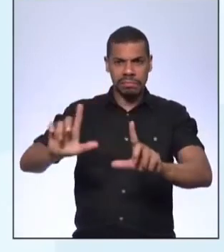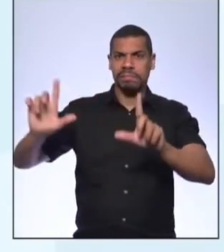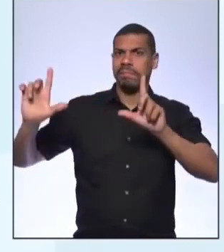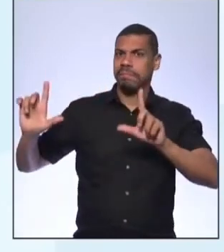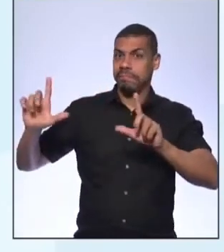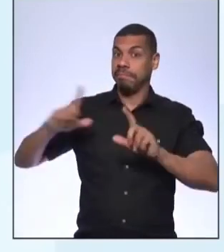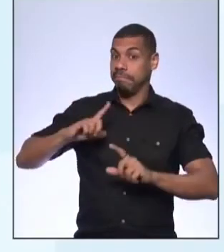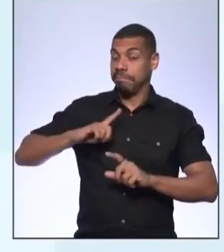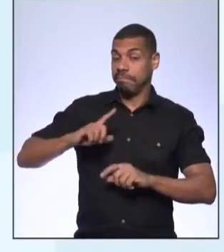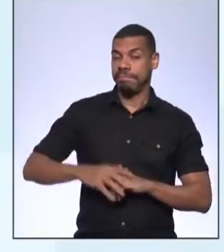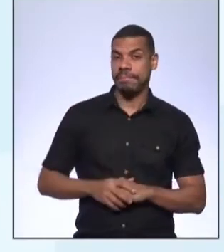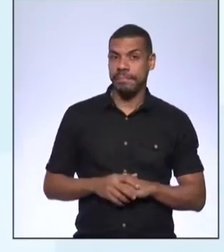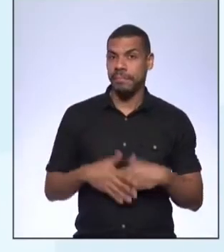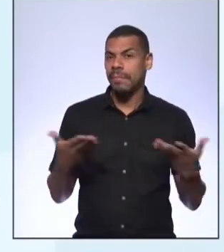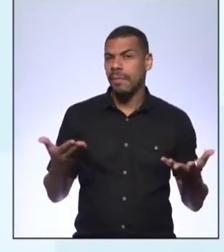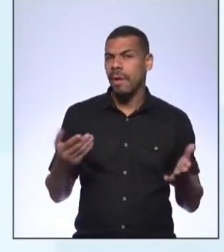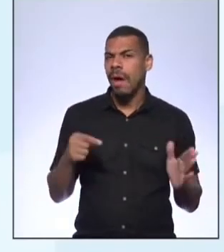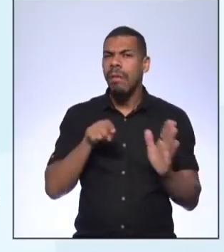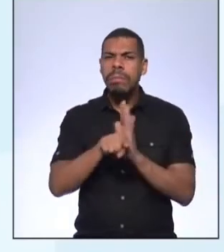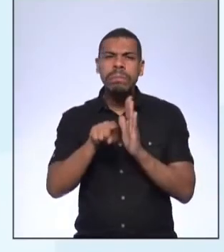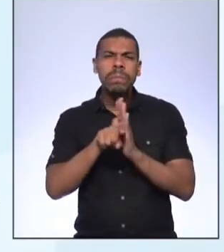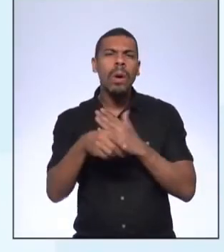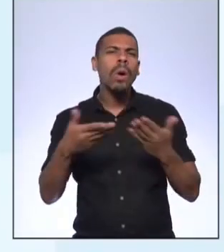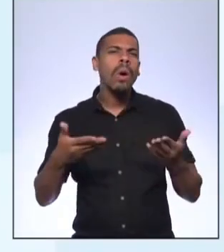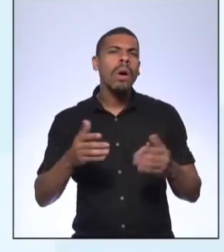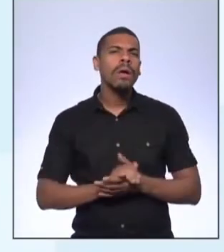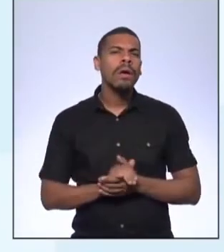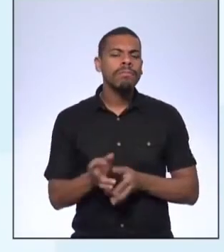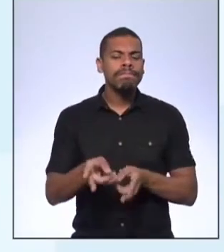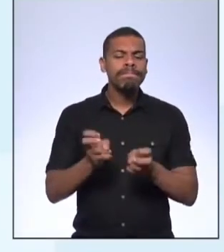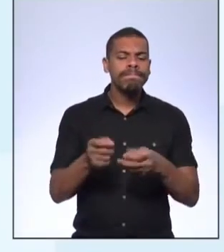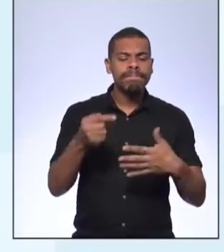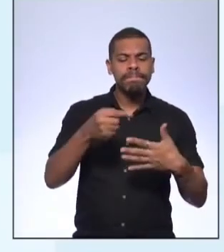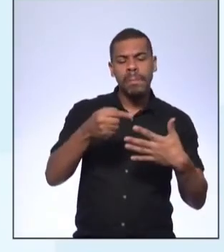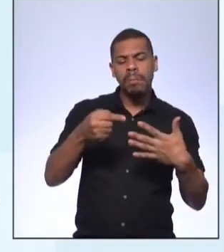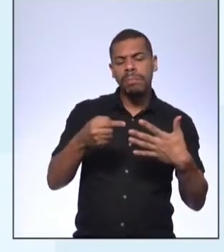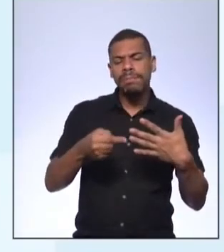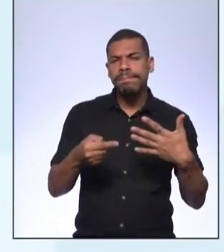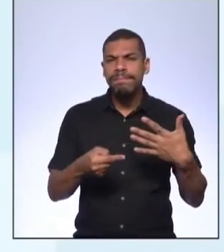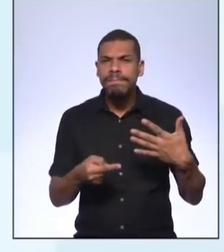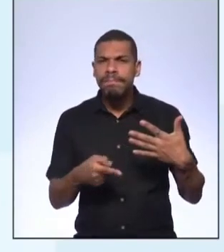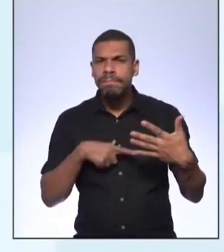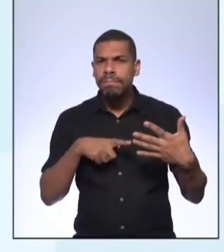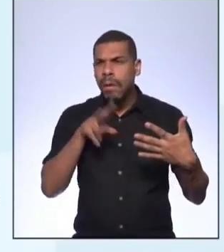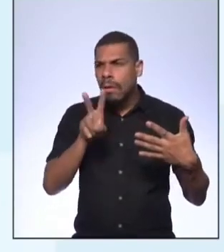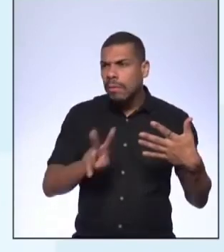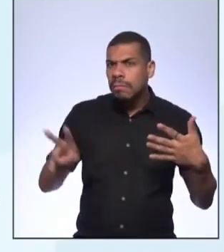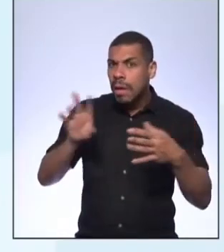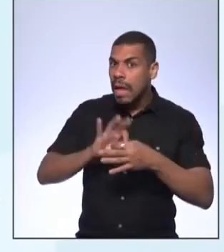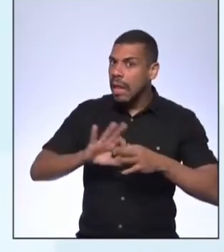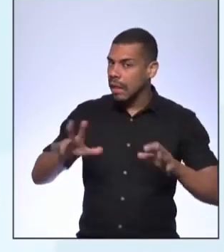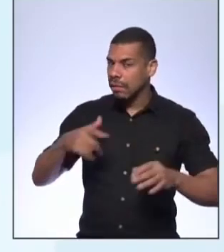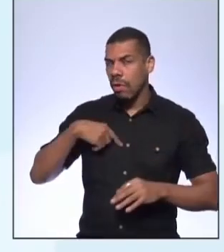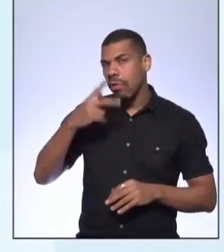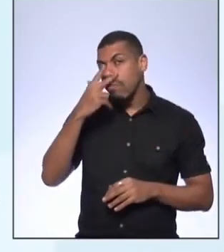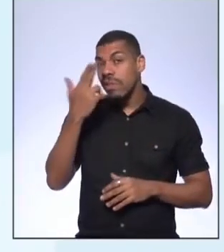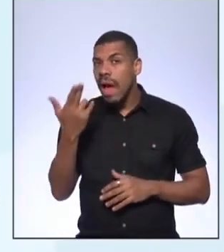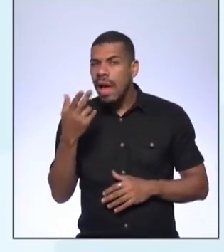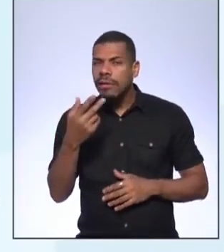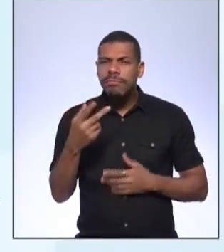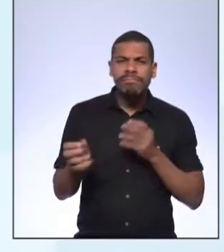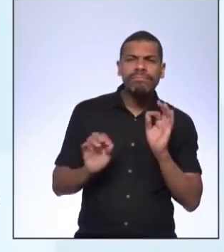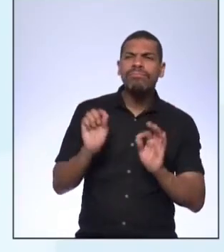dentro da tela, e vocês vão aí identificar num olhar muito livre, tá, gente? É o que vocês acharem